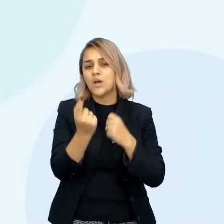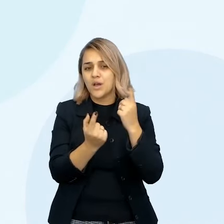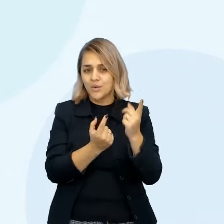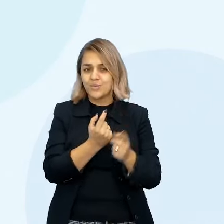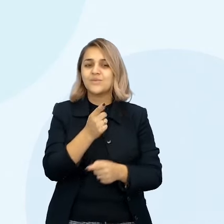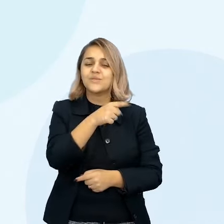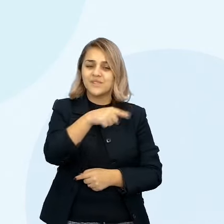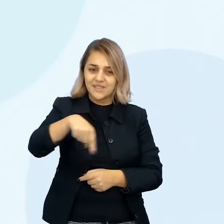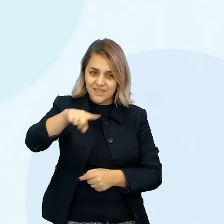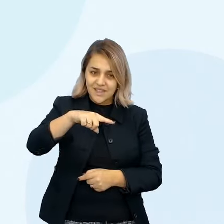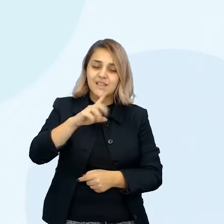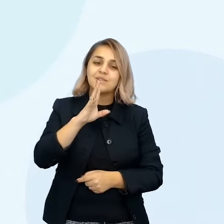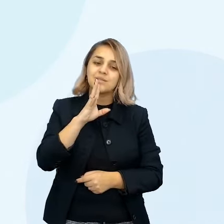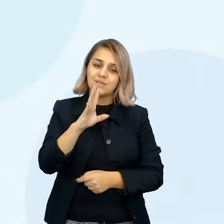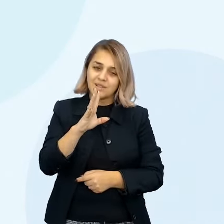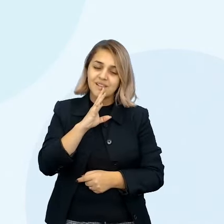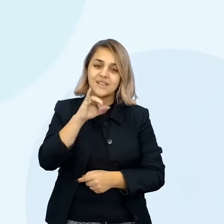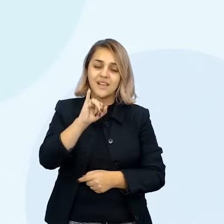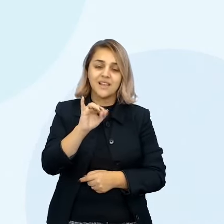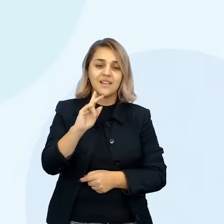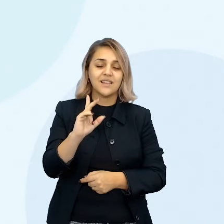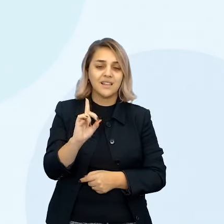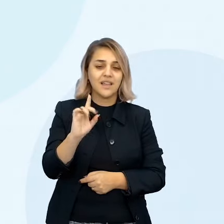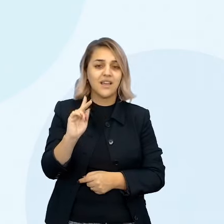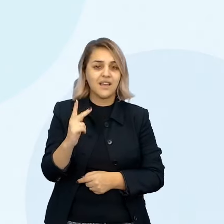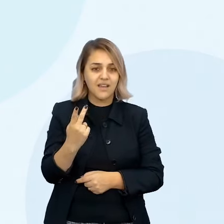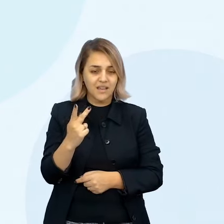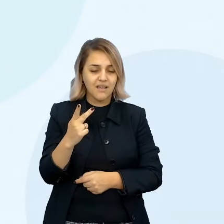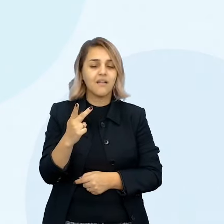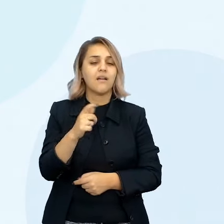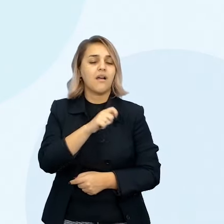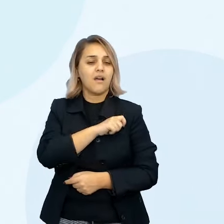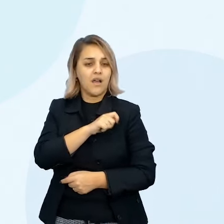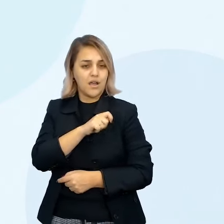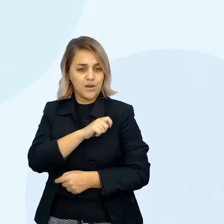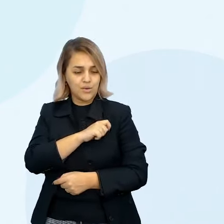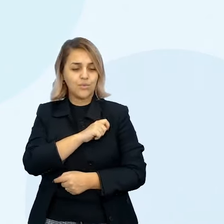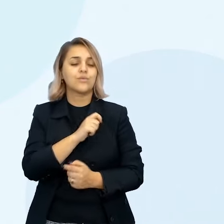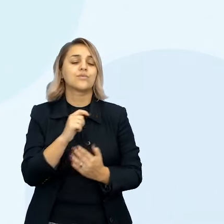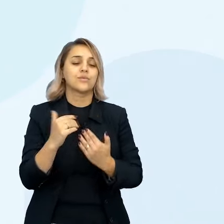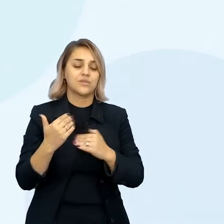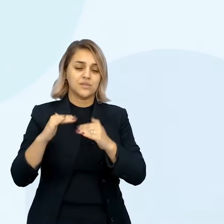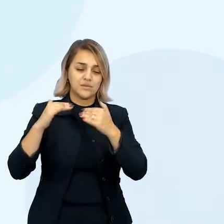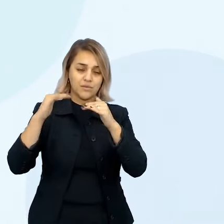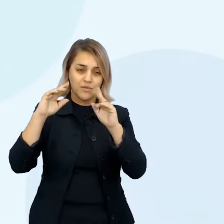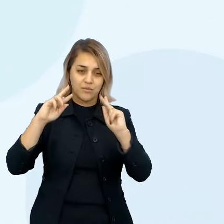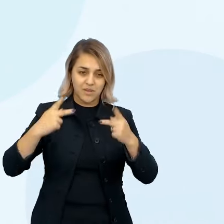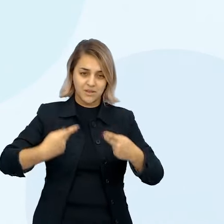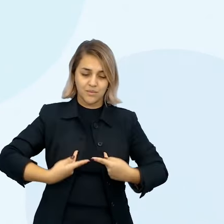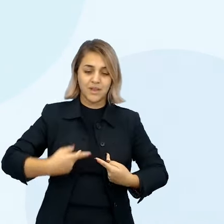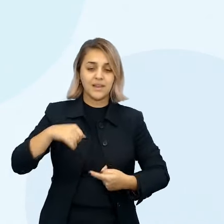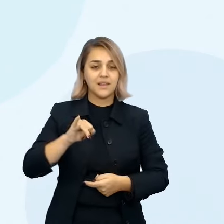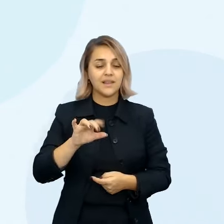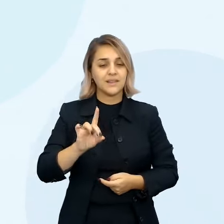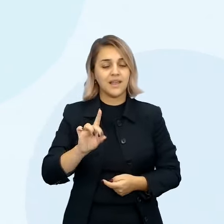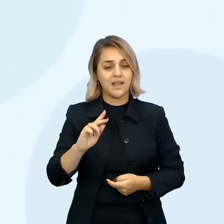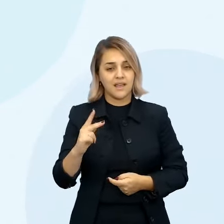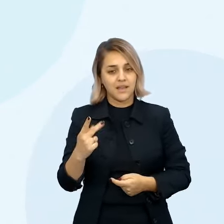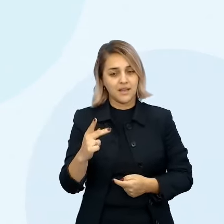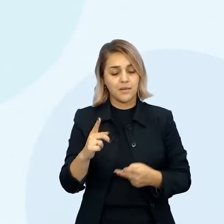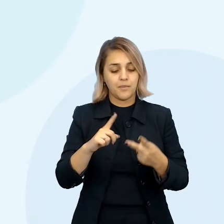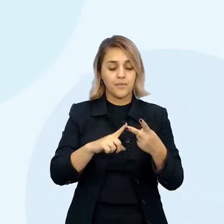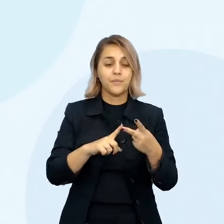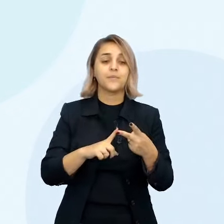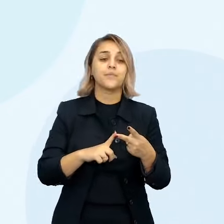que os nossos estudantes já têm um repertório da formação geral básica, o índice de desenvolvimento humano, né, o IDH, o índice